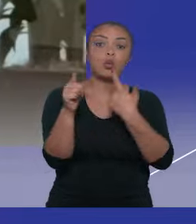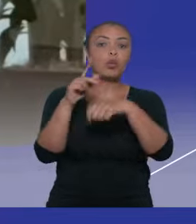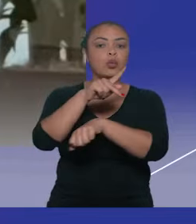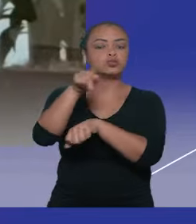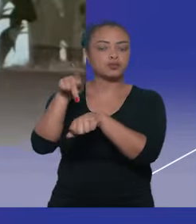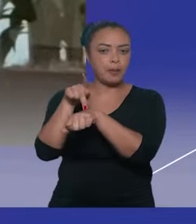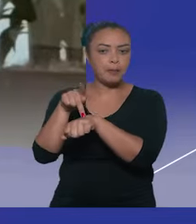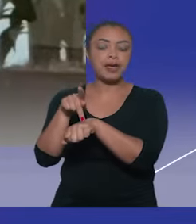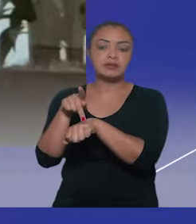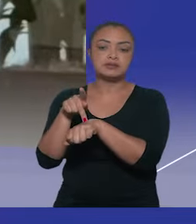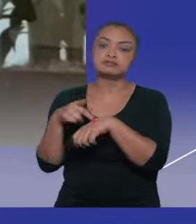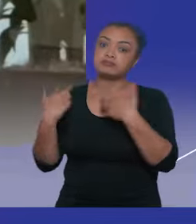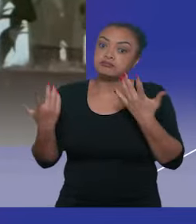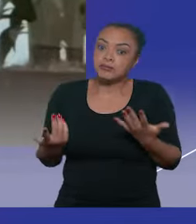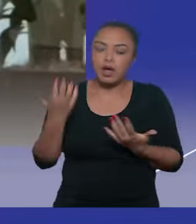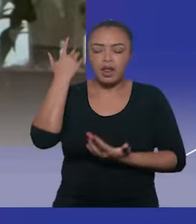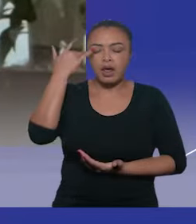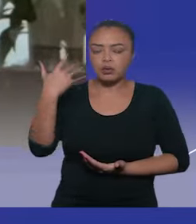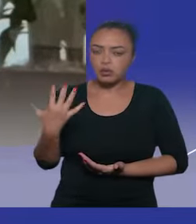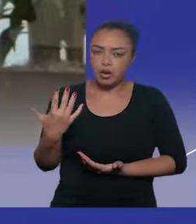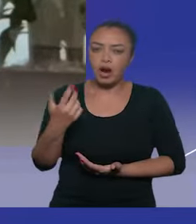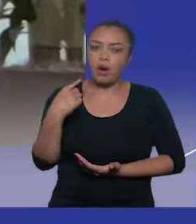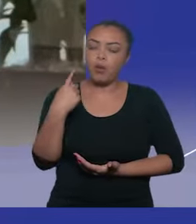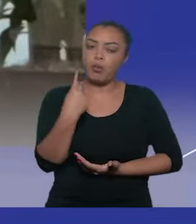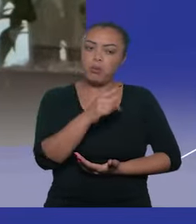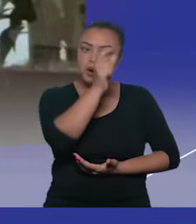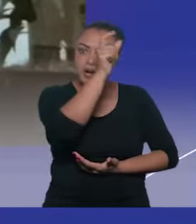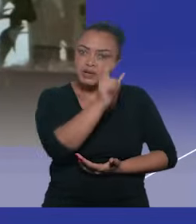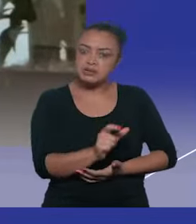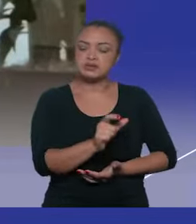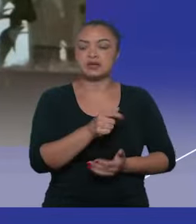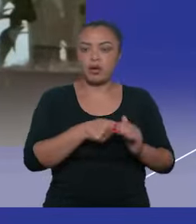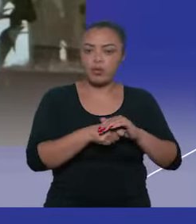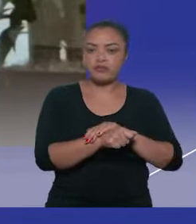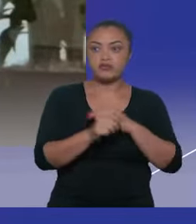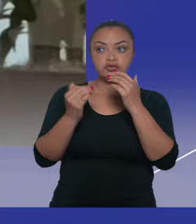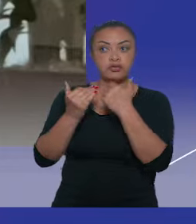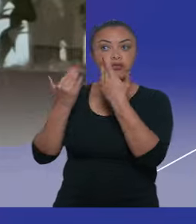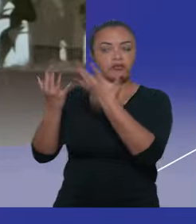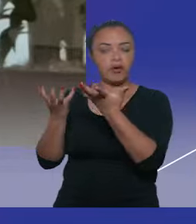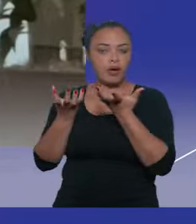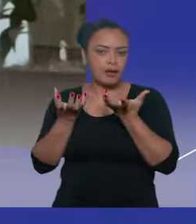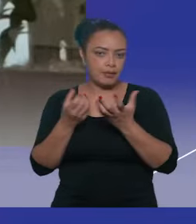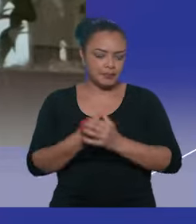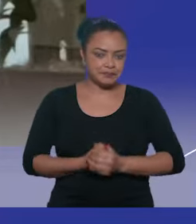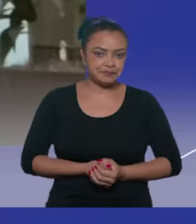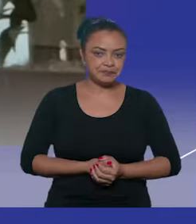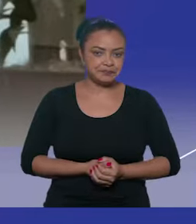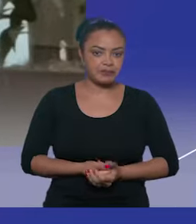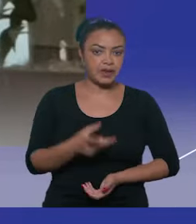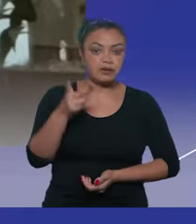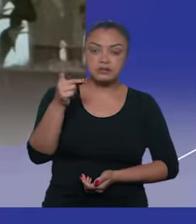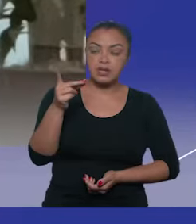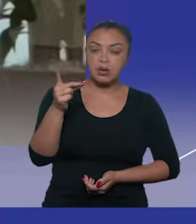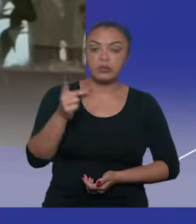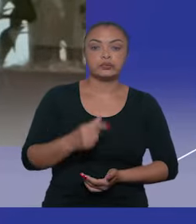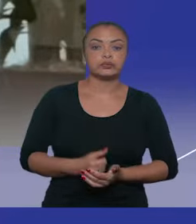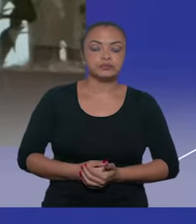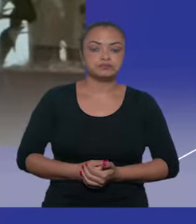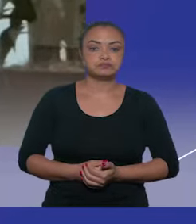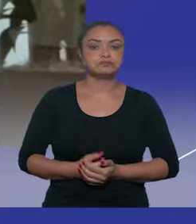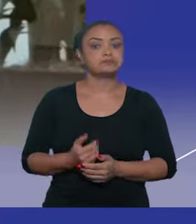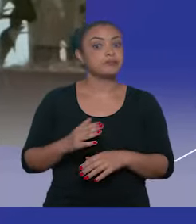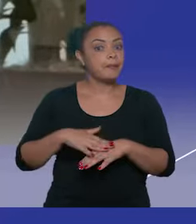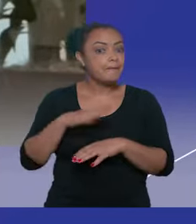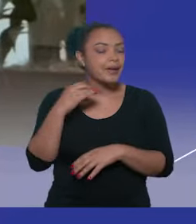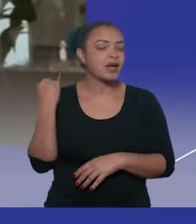é natural que esse investidor comece a demandar um pouco mais de investimentos fora do Brasil. E aí, o segundo fator, eu acho